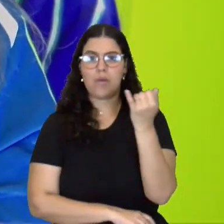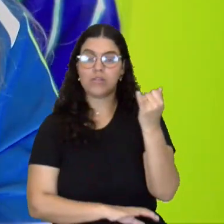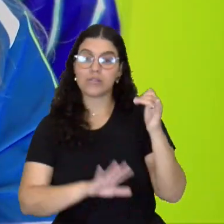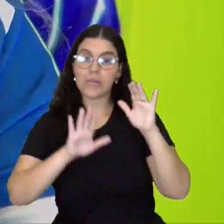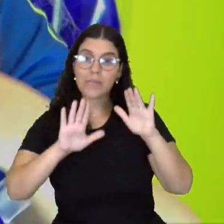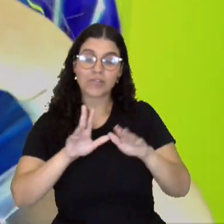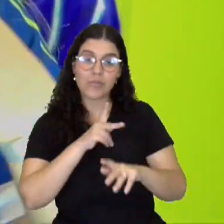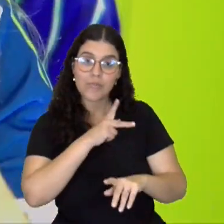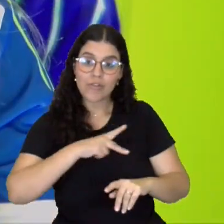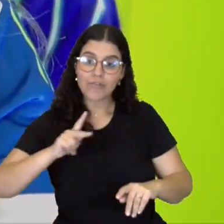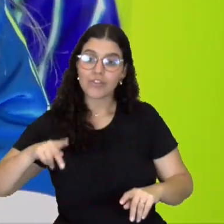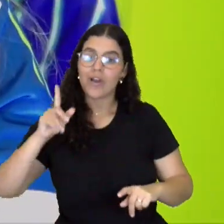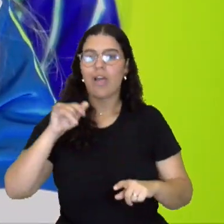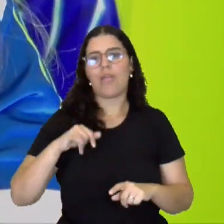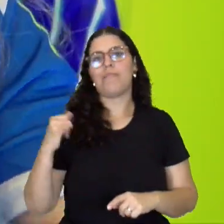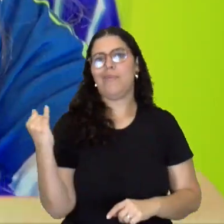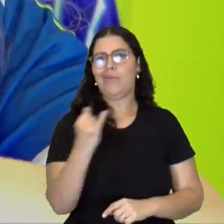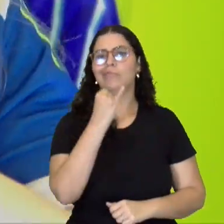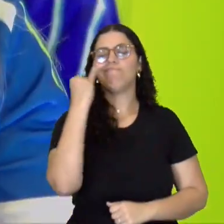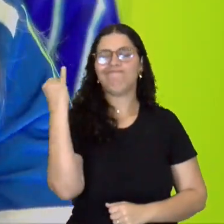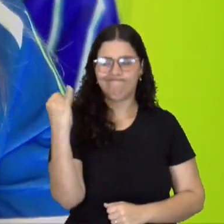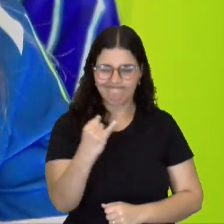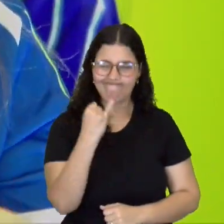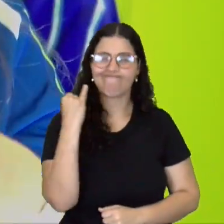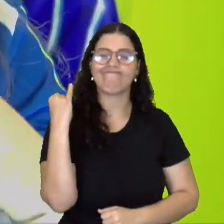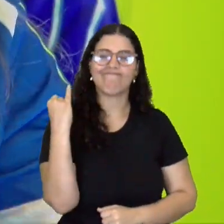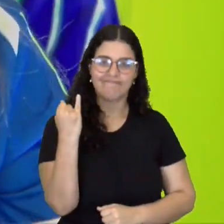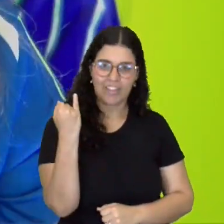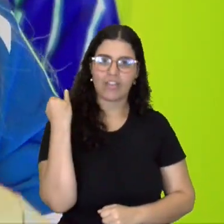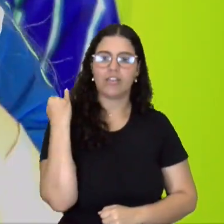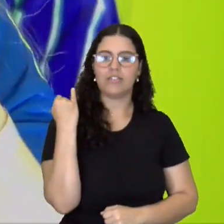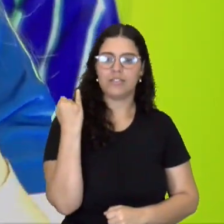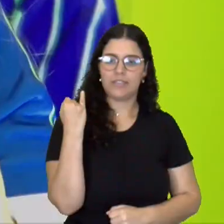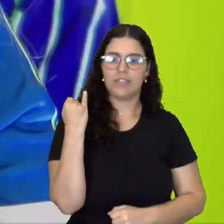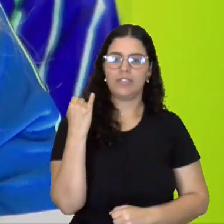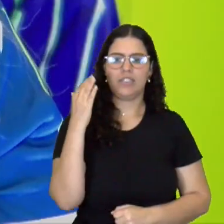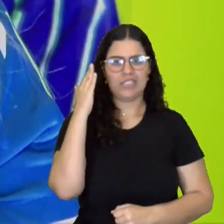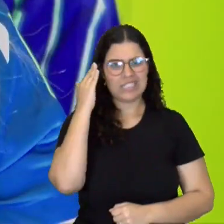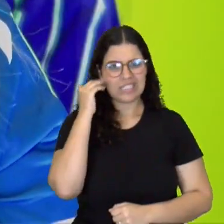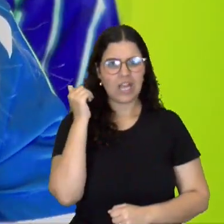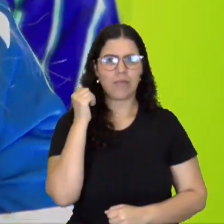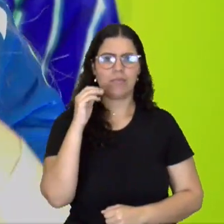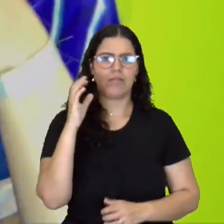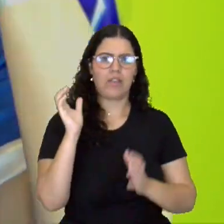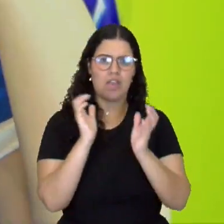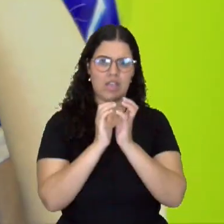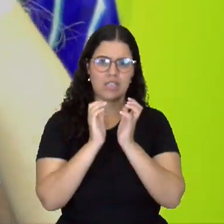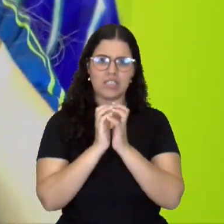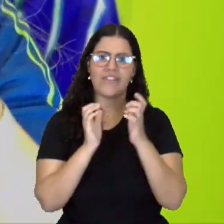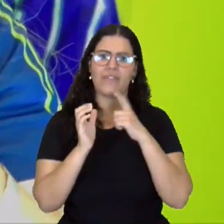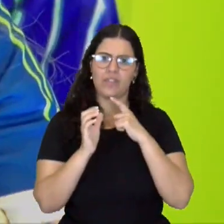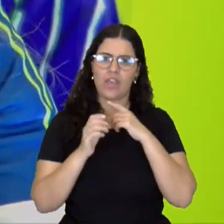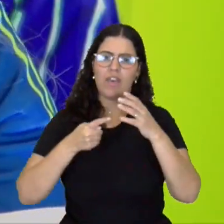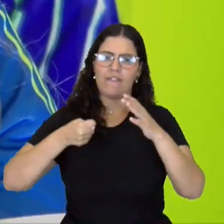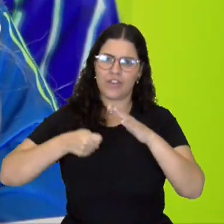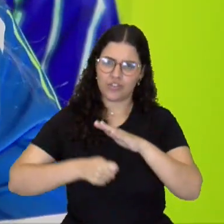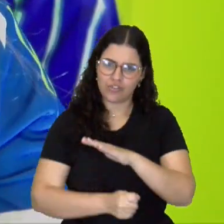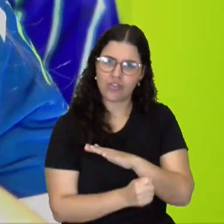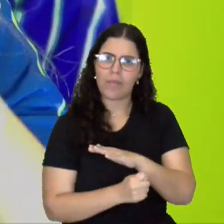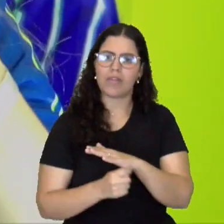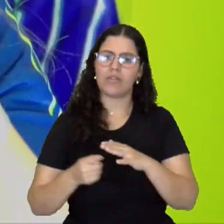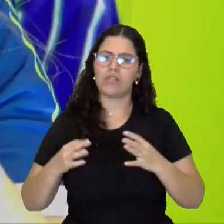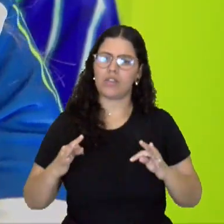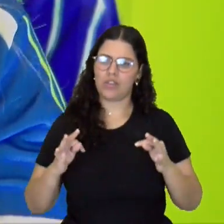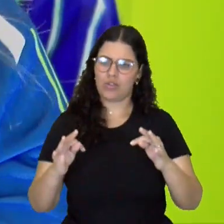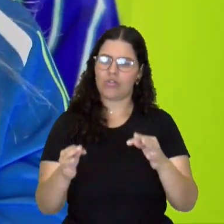de educação. Não tem como não falar. E a gente sabe que Recife está investindo em tecnologia, está tentando fazer a